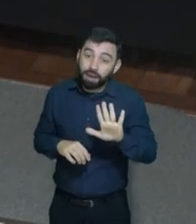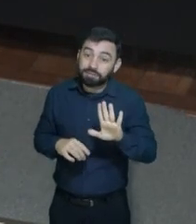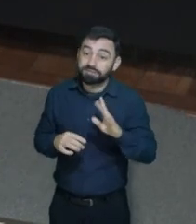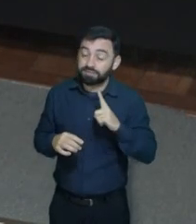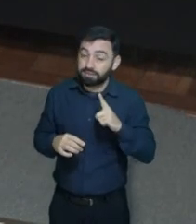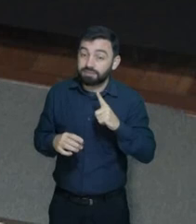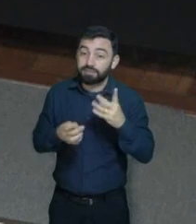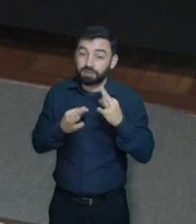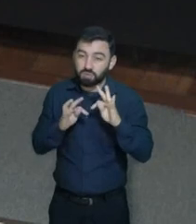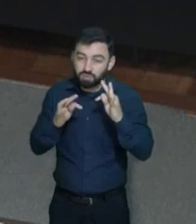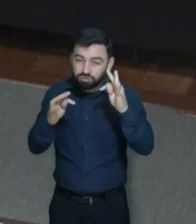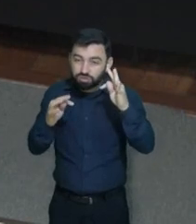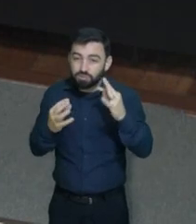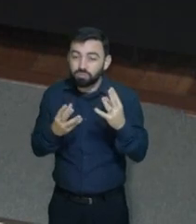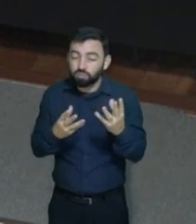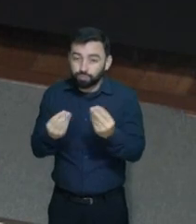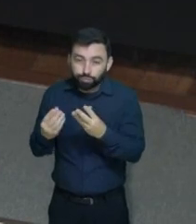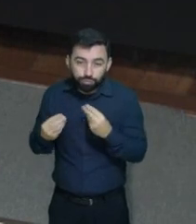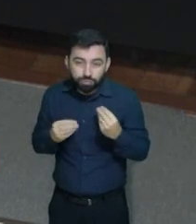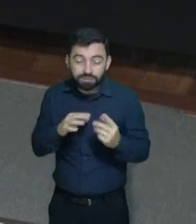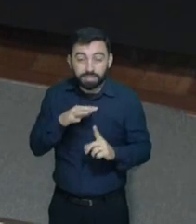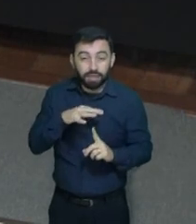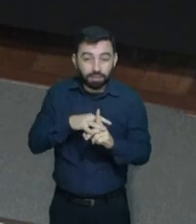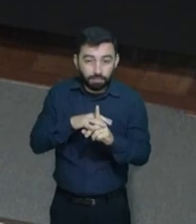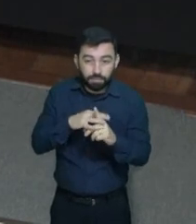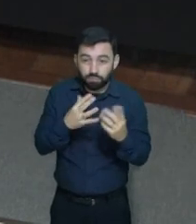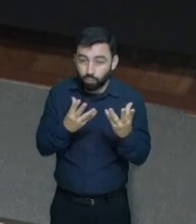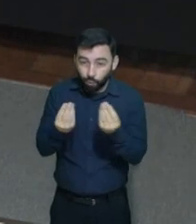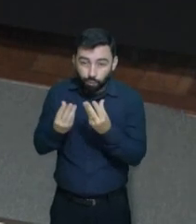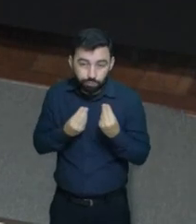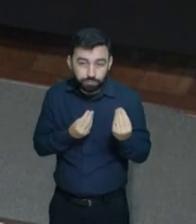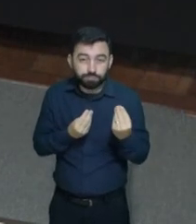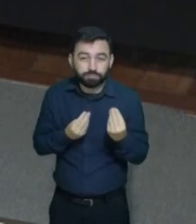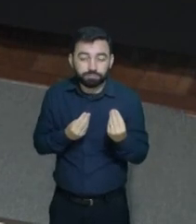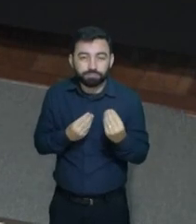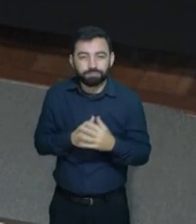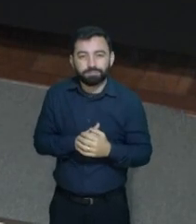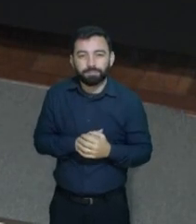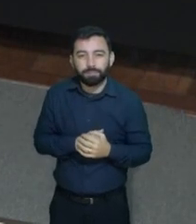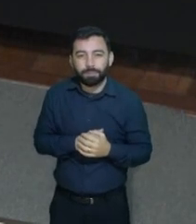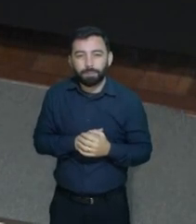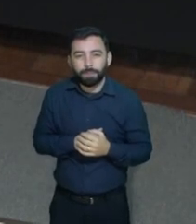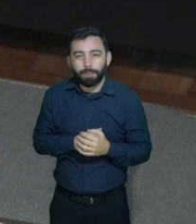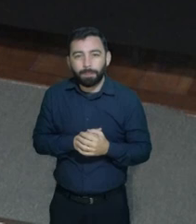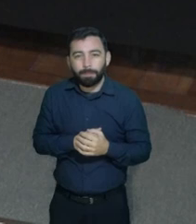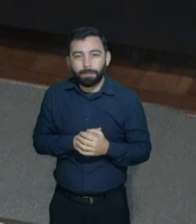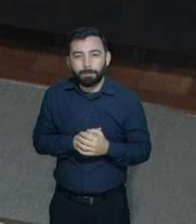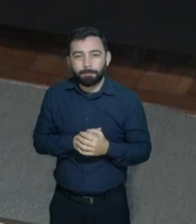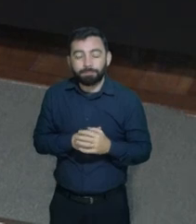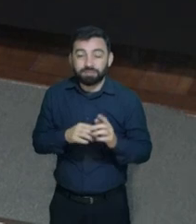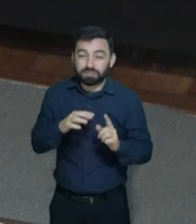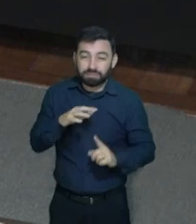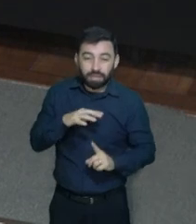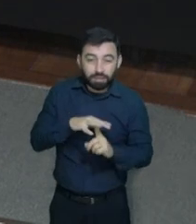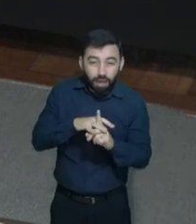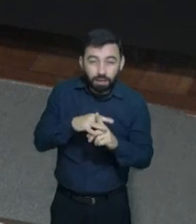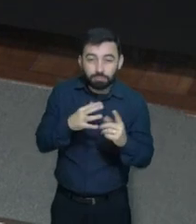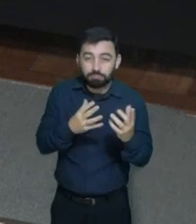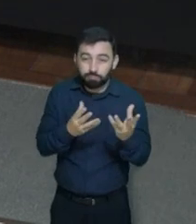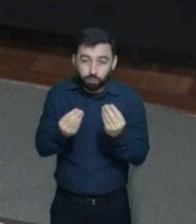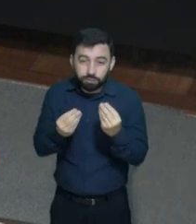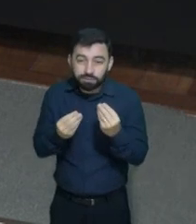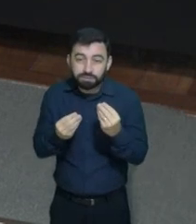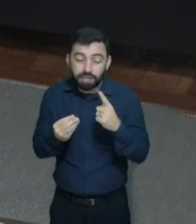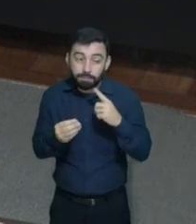envolve tecnologia, muito startup, tá? Hoje em dia, o que está acontecendo, né? Nessa coisa de startup, que